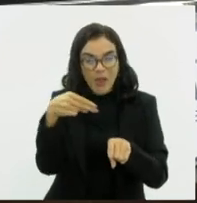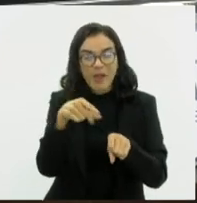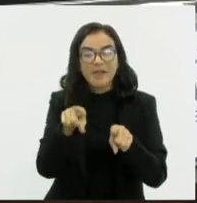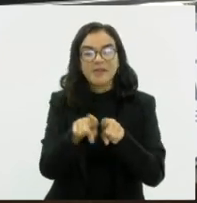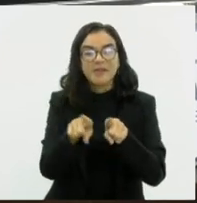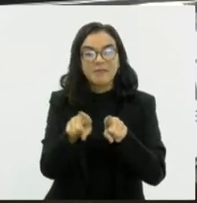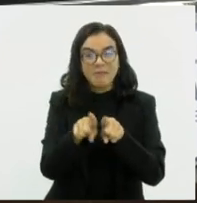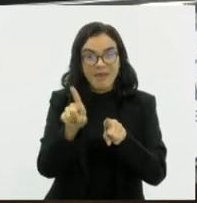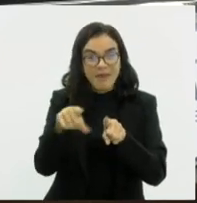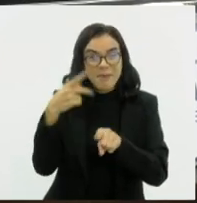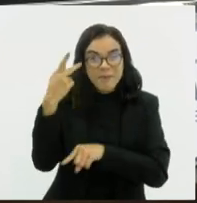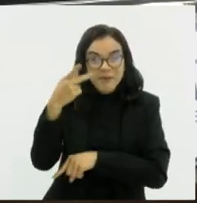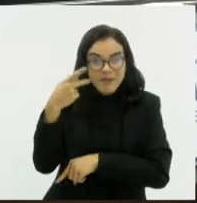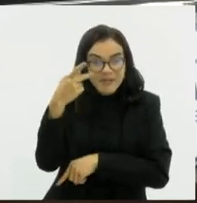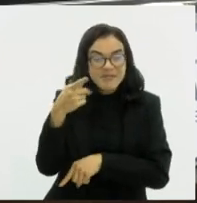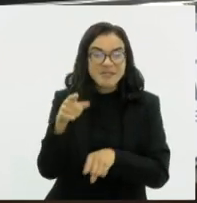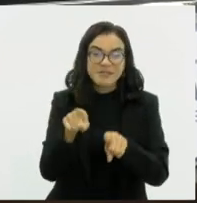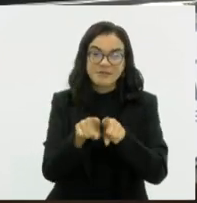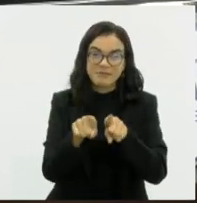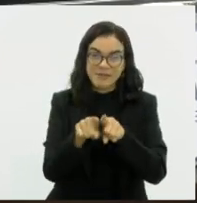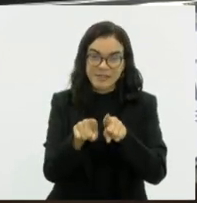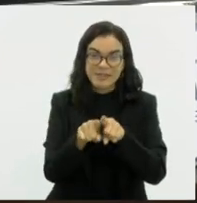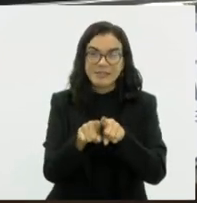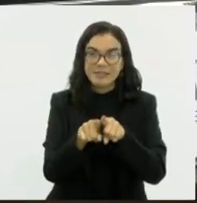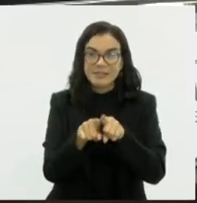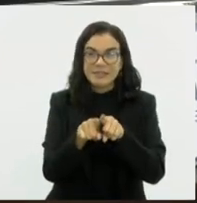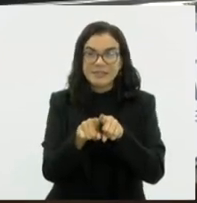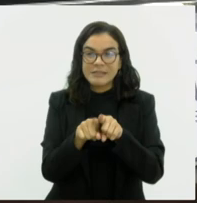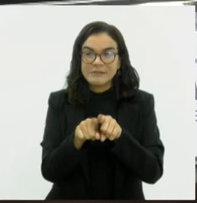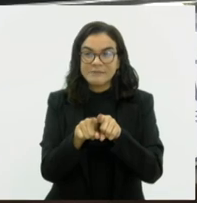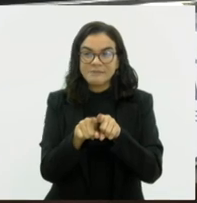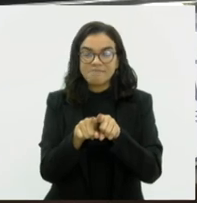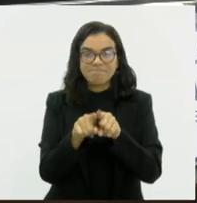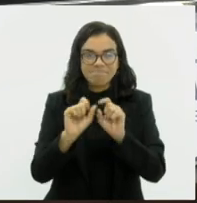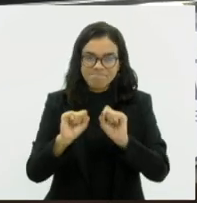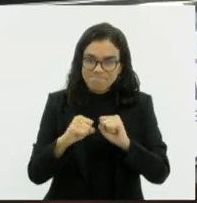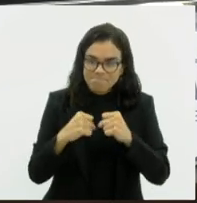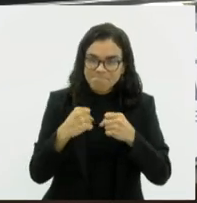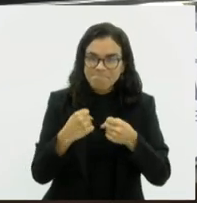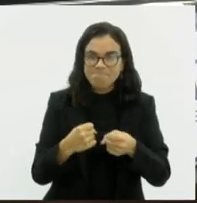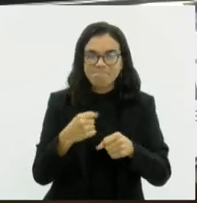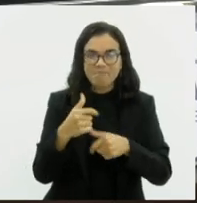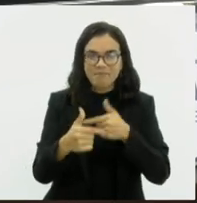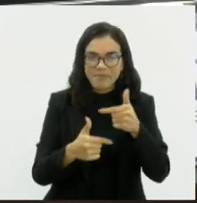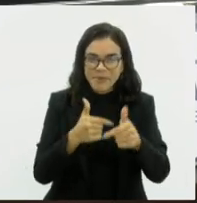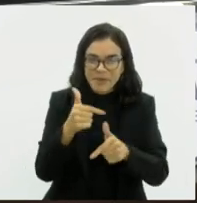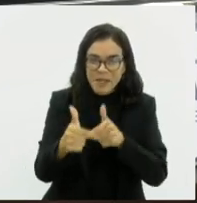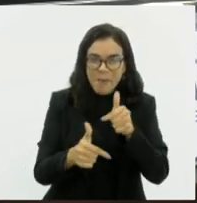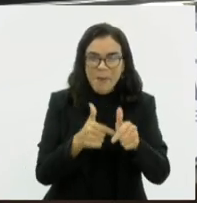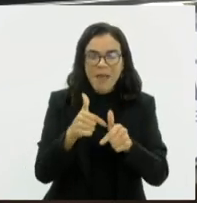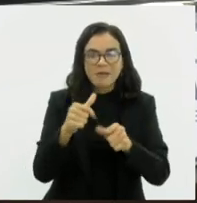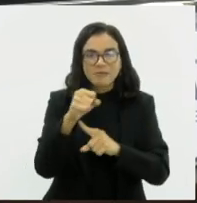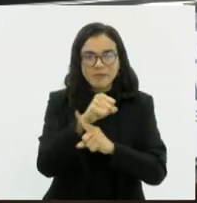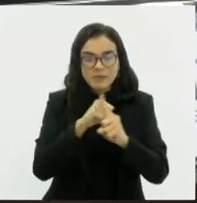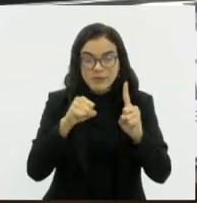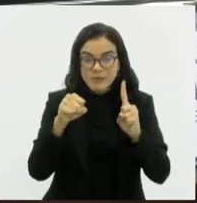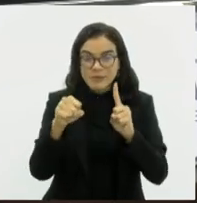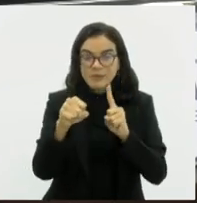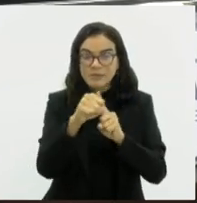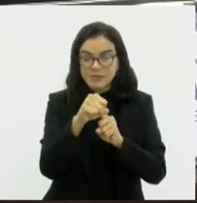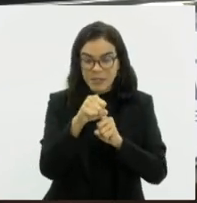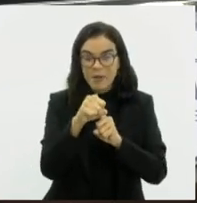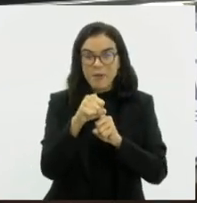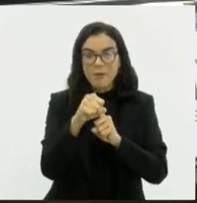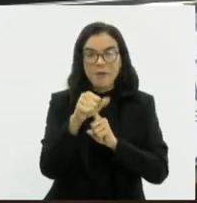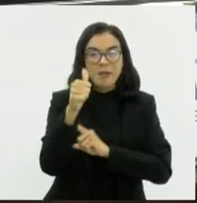pela parlamentar que é, totalmente dedicada às causas sociais, às